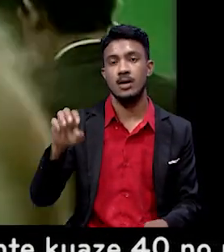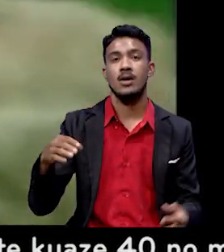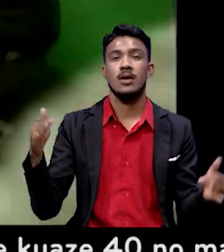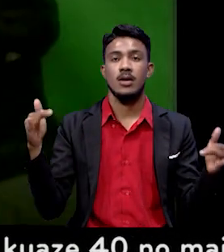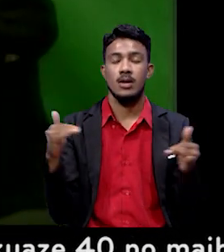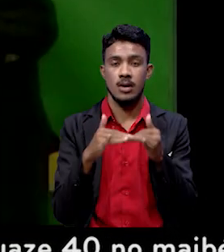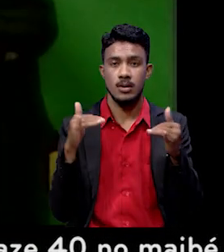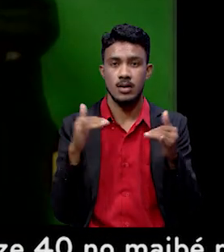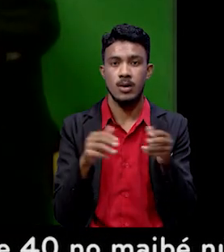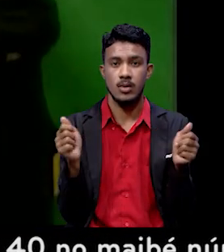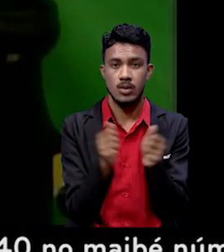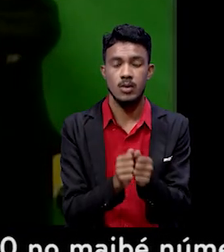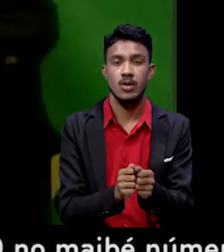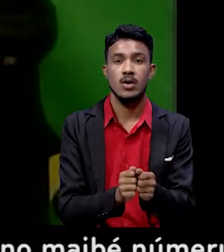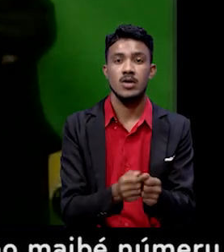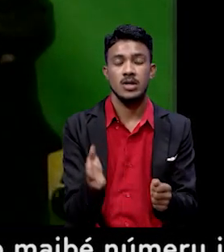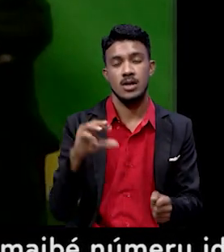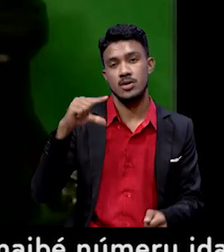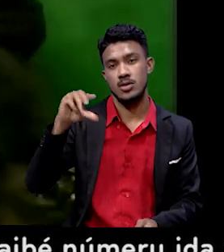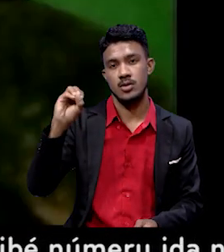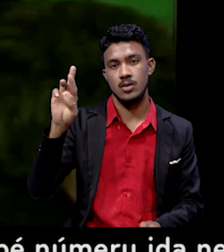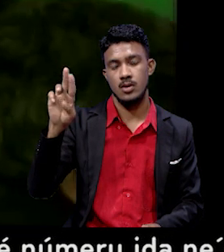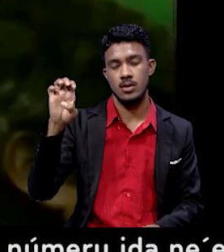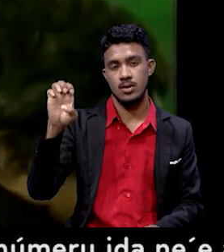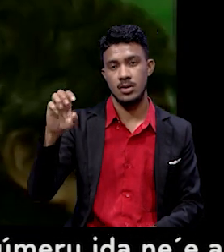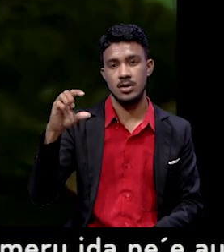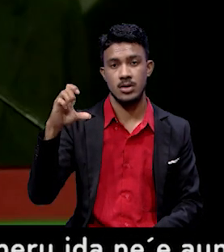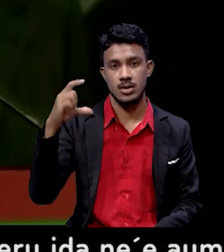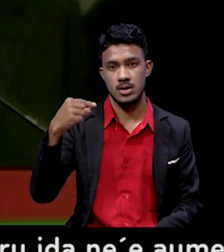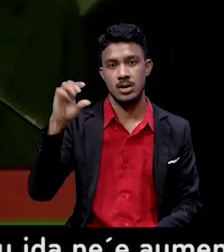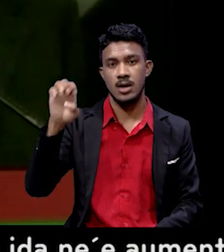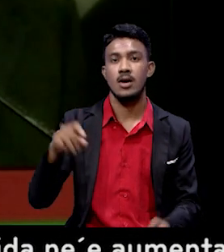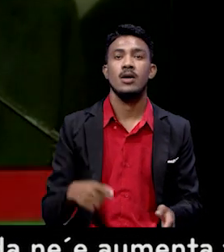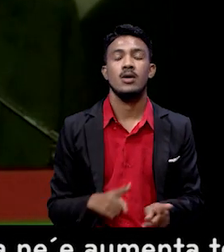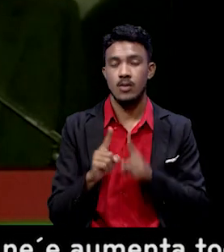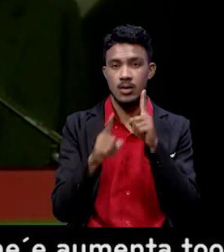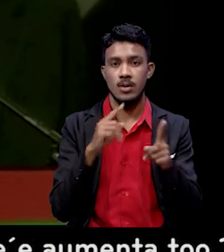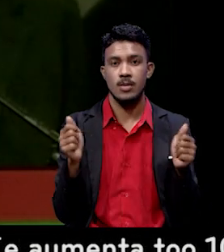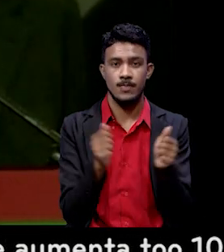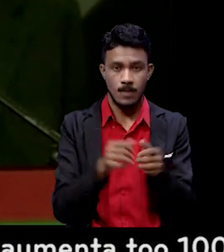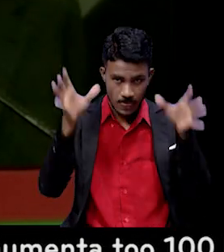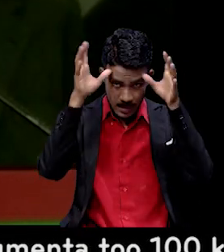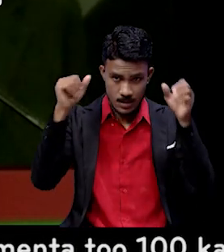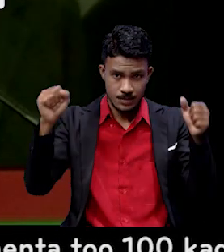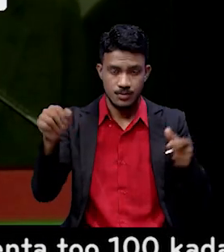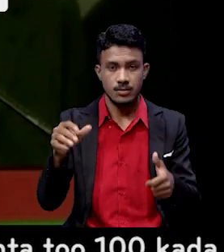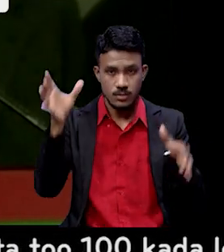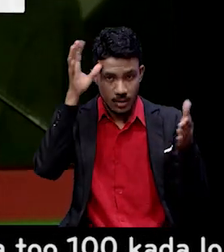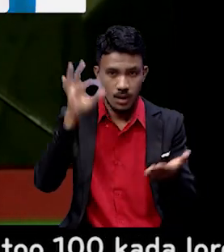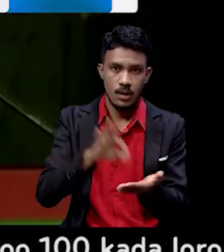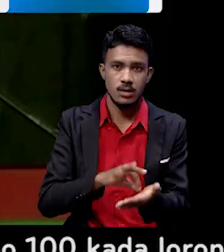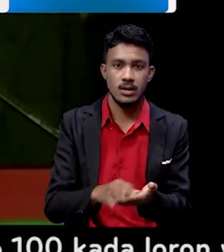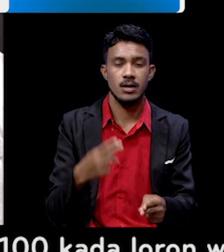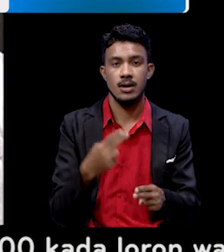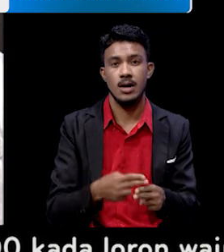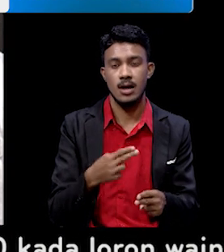Jorge Sampaio, sira a tua plataforma para Nações Unidas, no Haruka Bahia, secretário-geral Nações Unidas, Ian Martin, e é